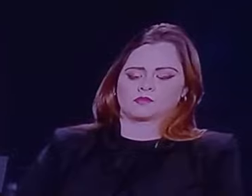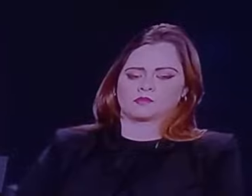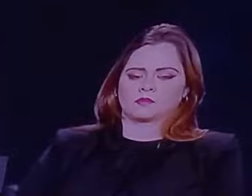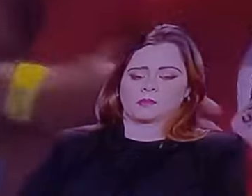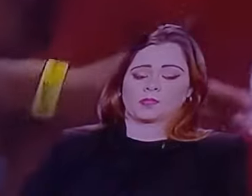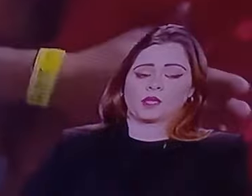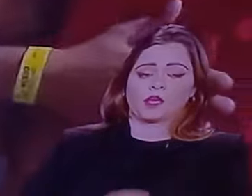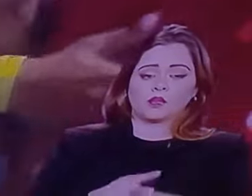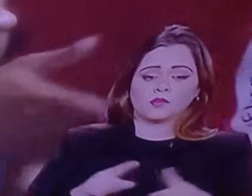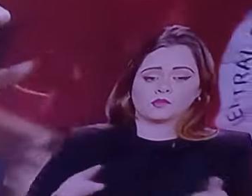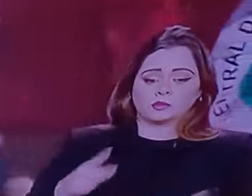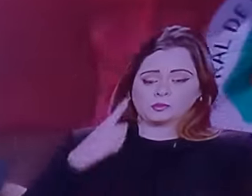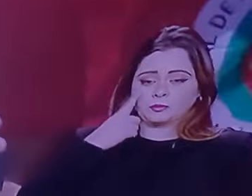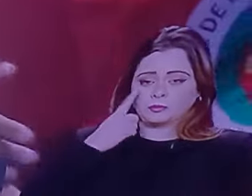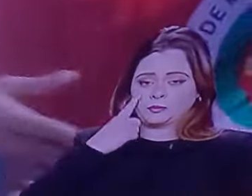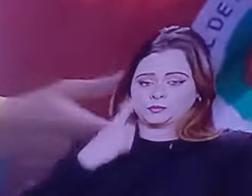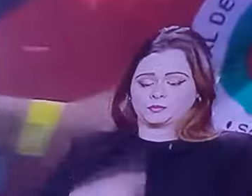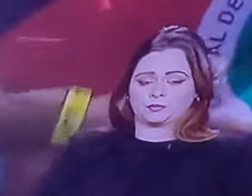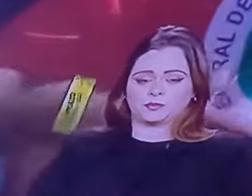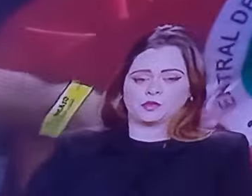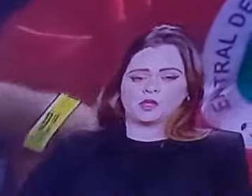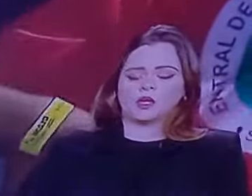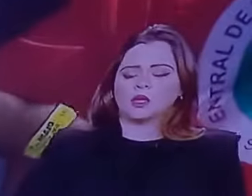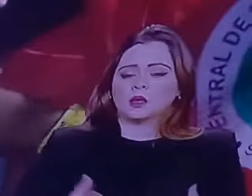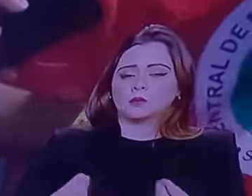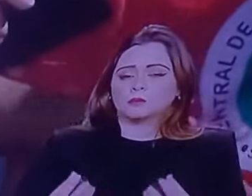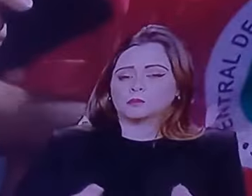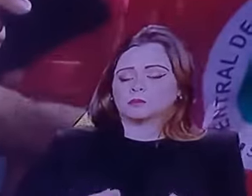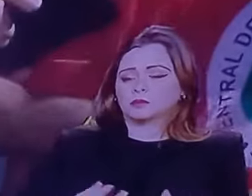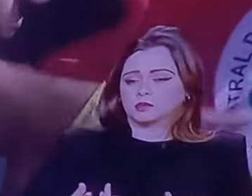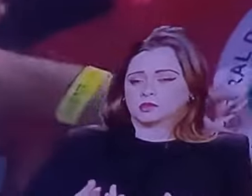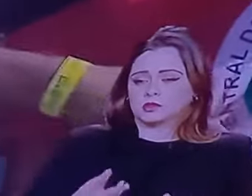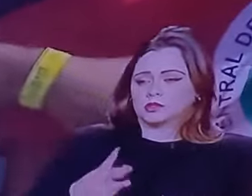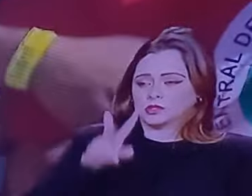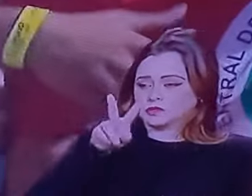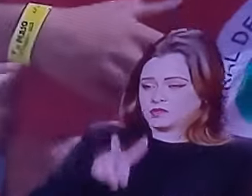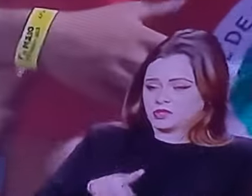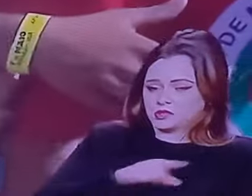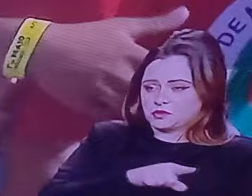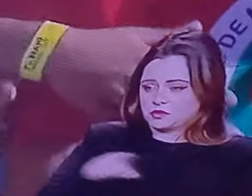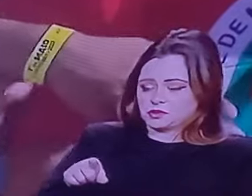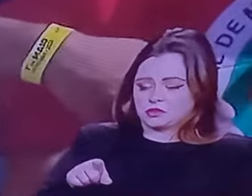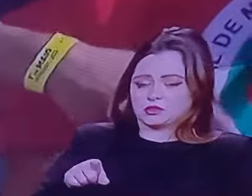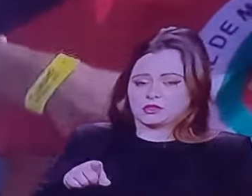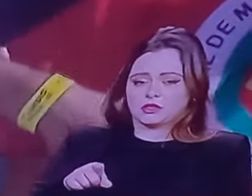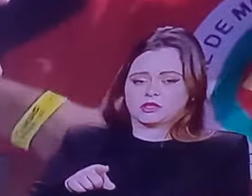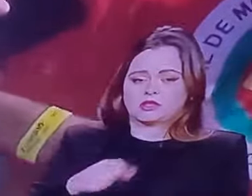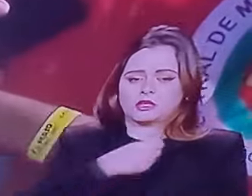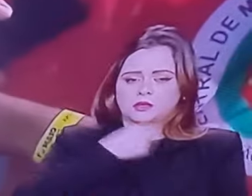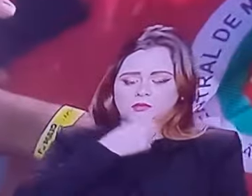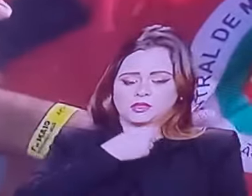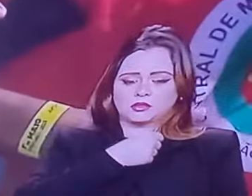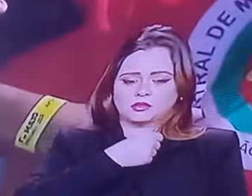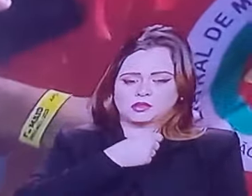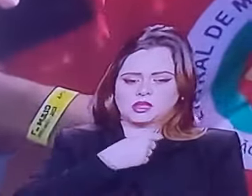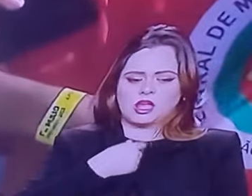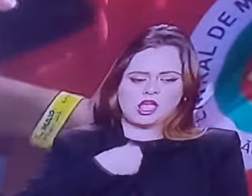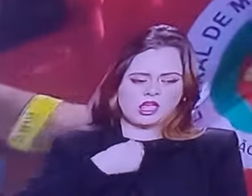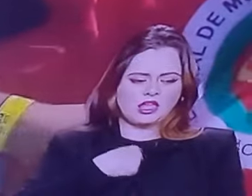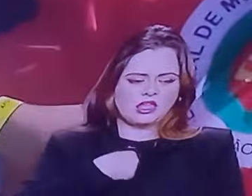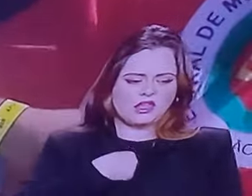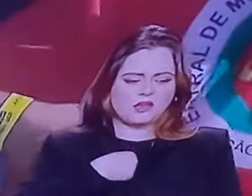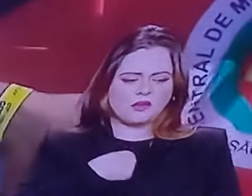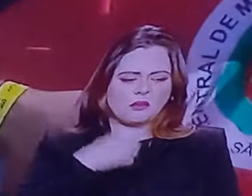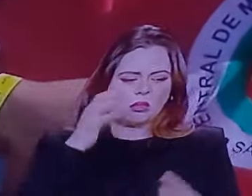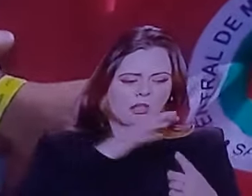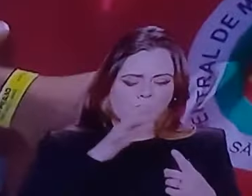Vocês vejam, muitas vezes vocês da imprensa dizem que eu crio o caso para vocês. Hoje